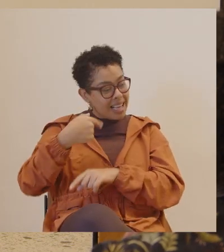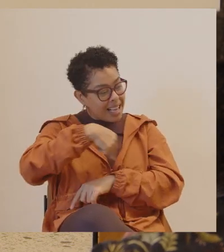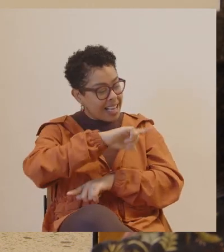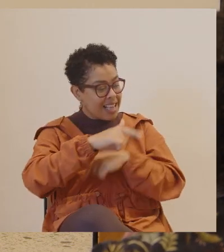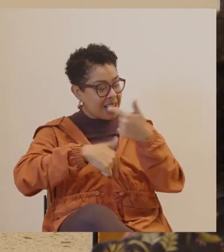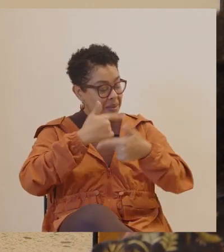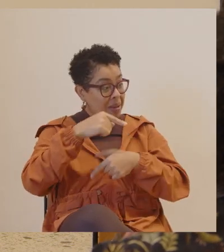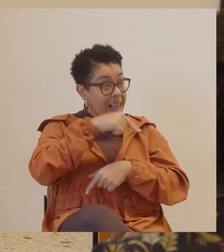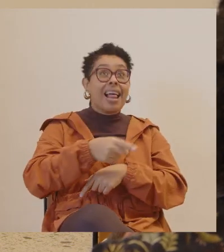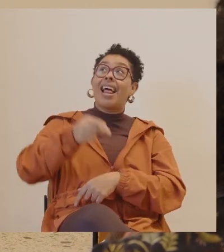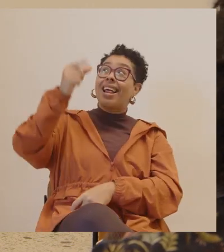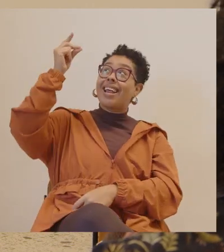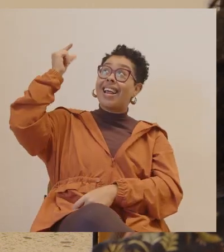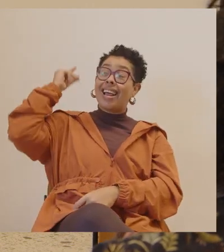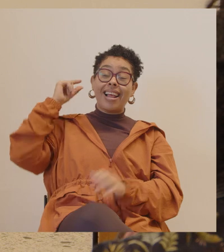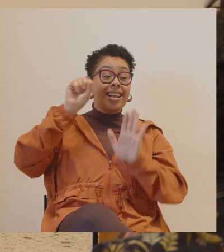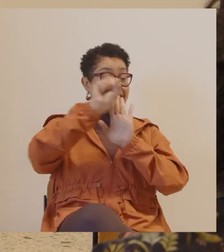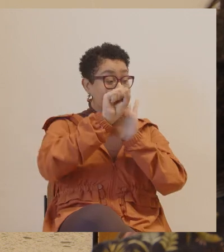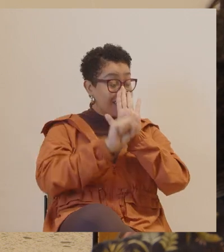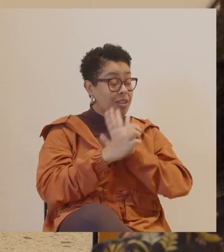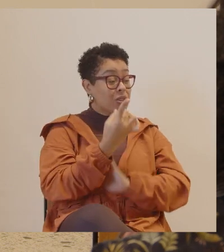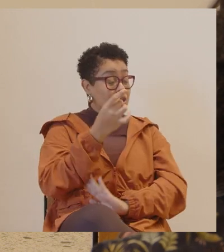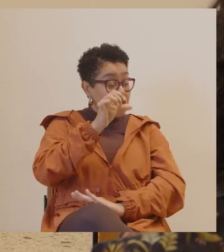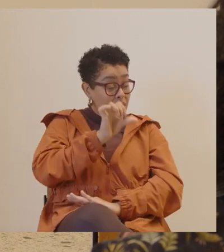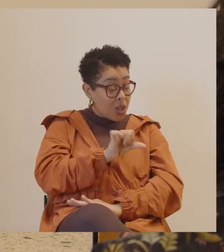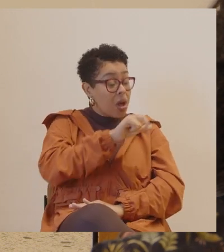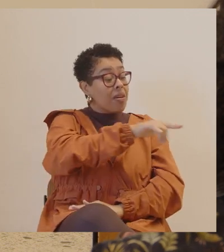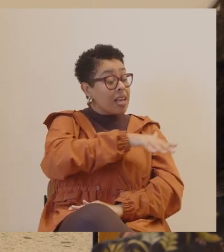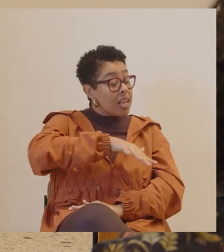no século XIX a cidade era muito poluída.